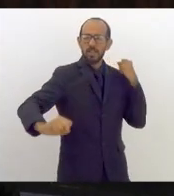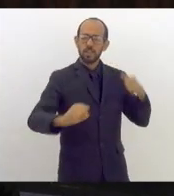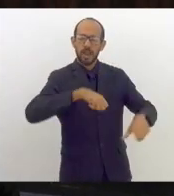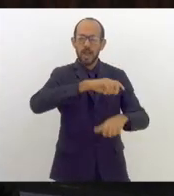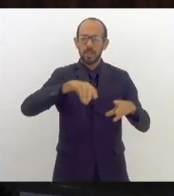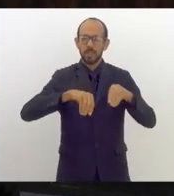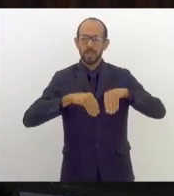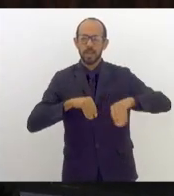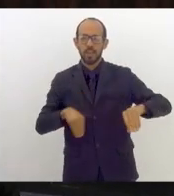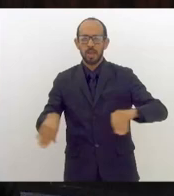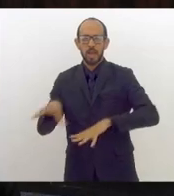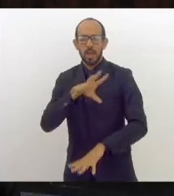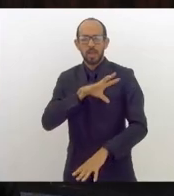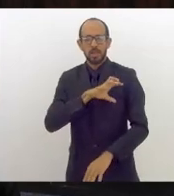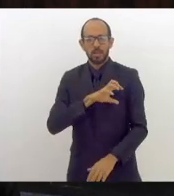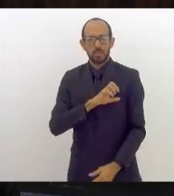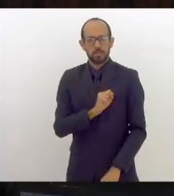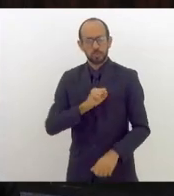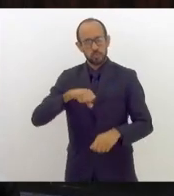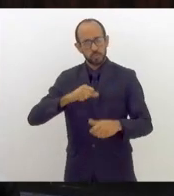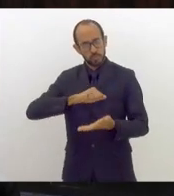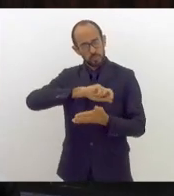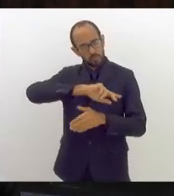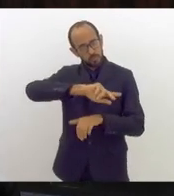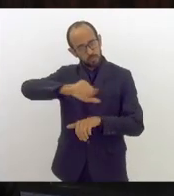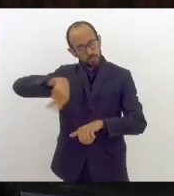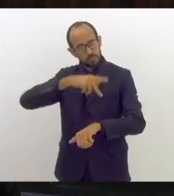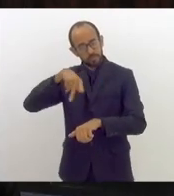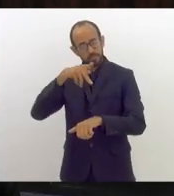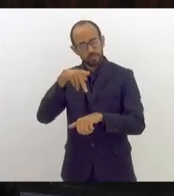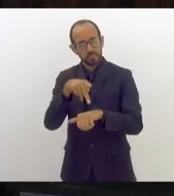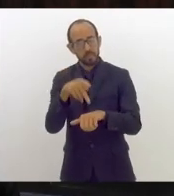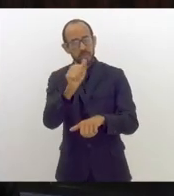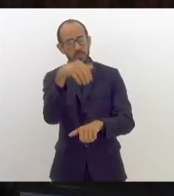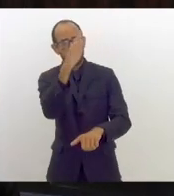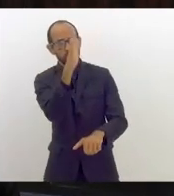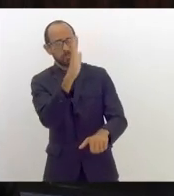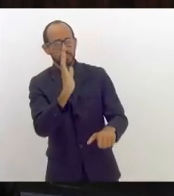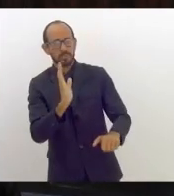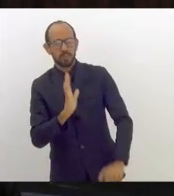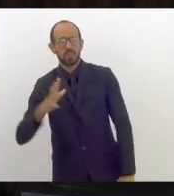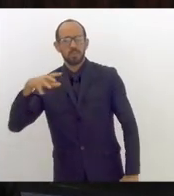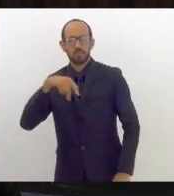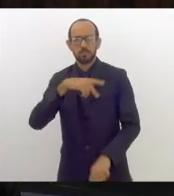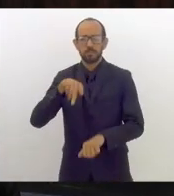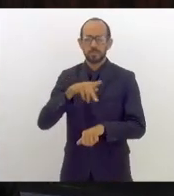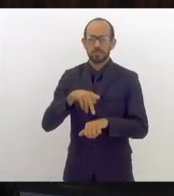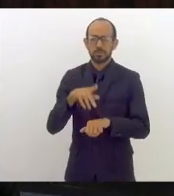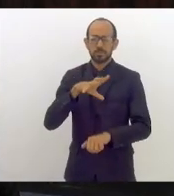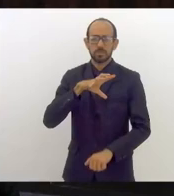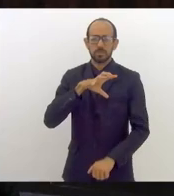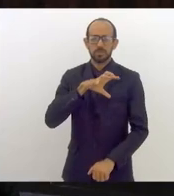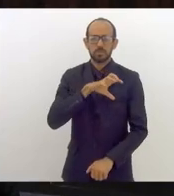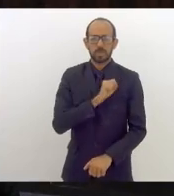exaltado em tantas milda Brasil